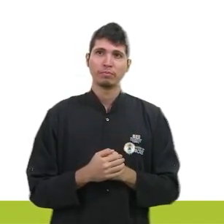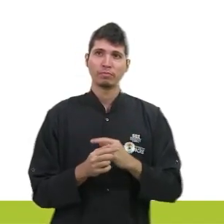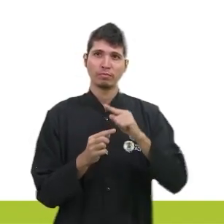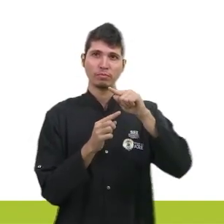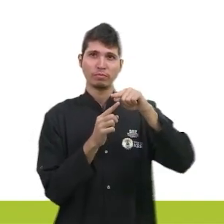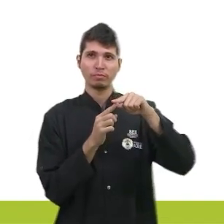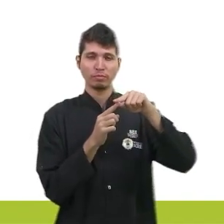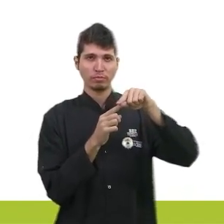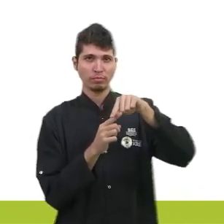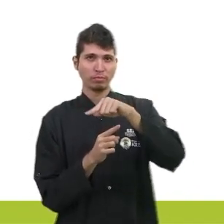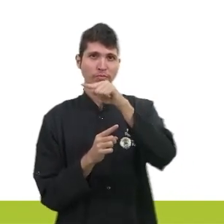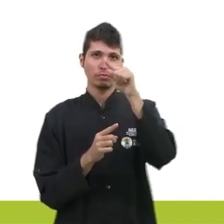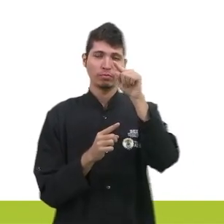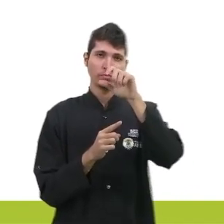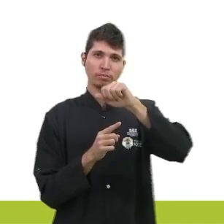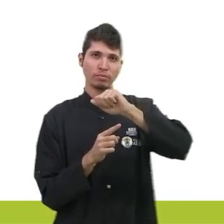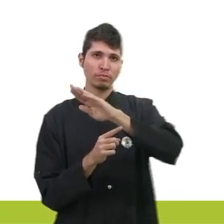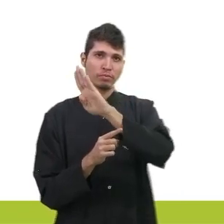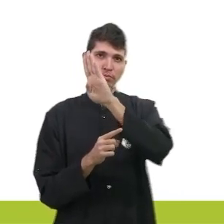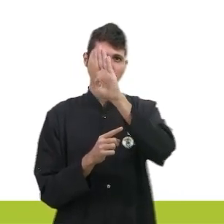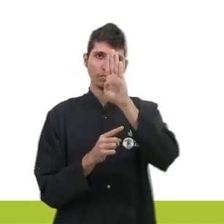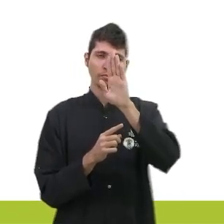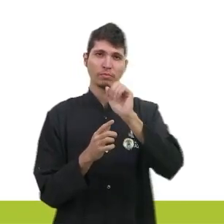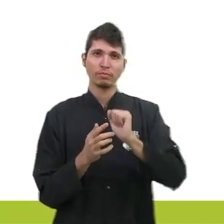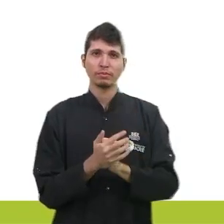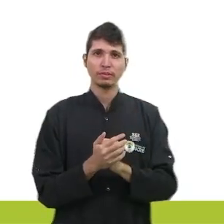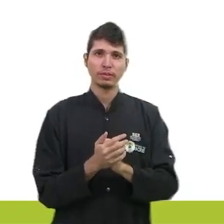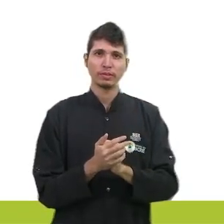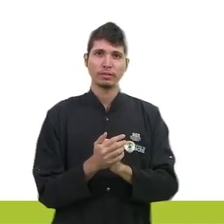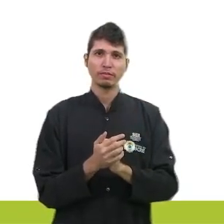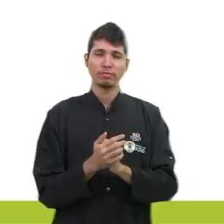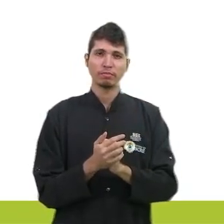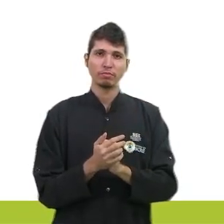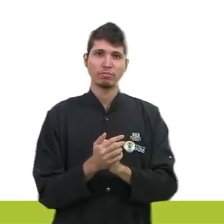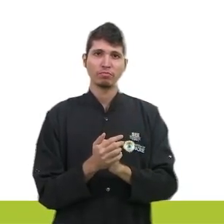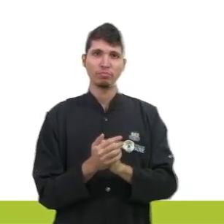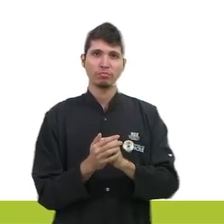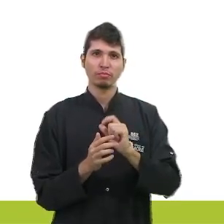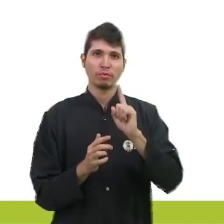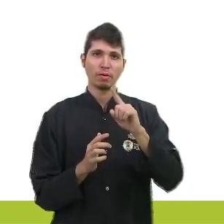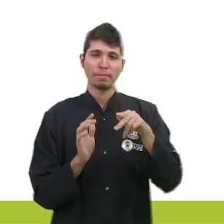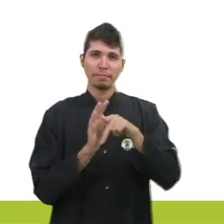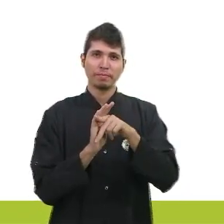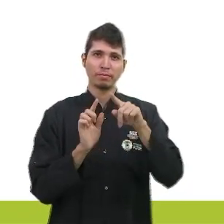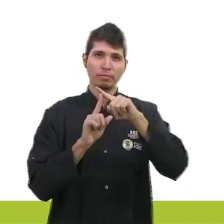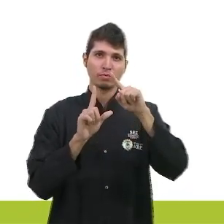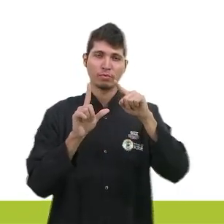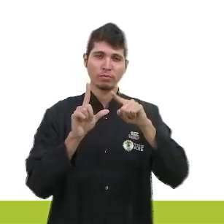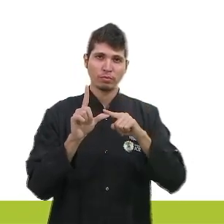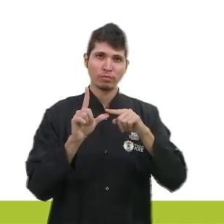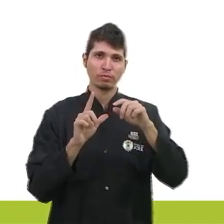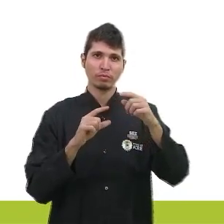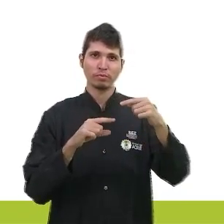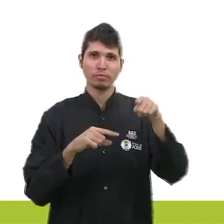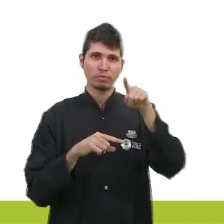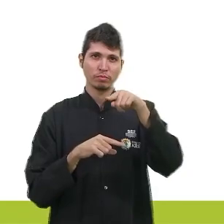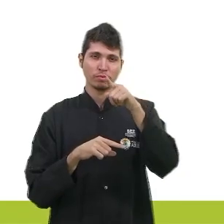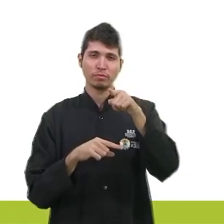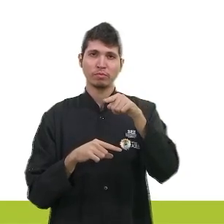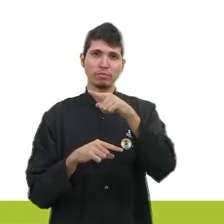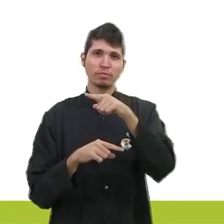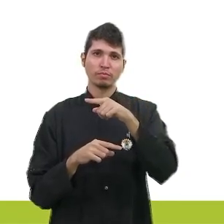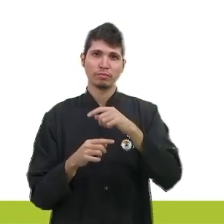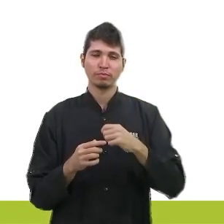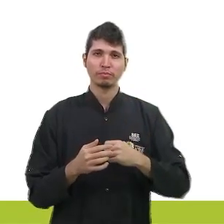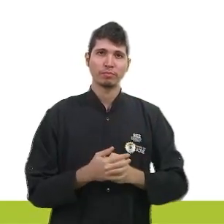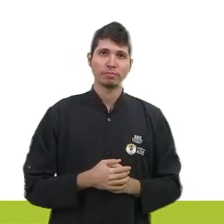AB equivale a um ângulo alfa. Marque agora um outro ponto C, pode ser